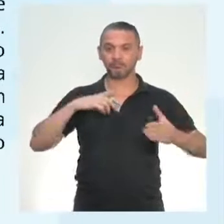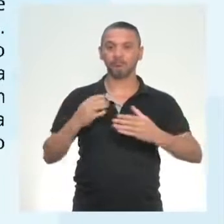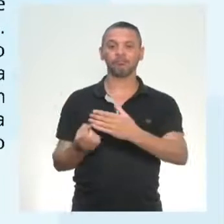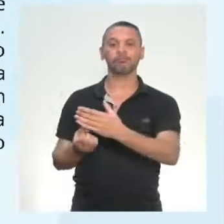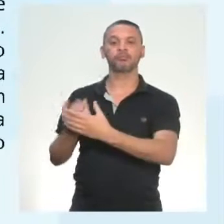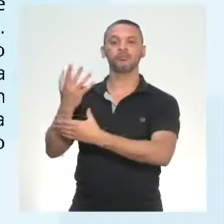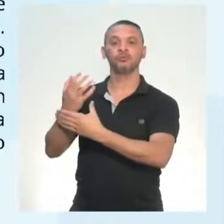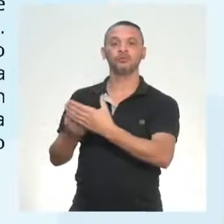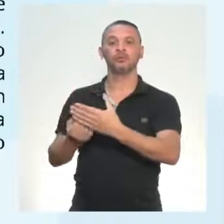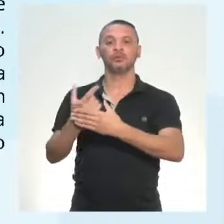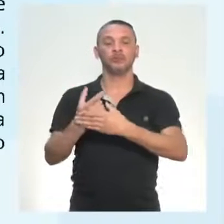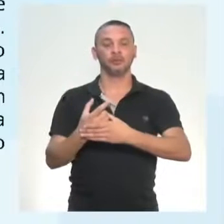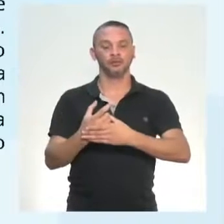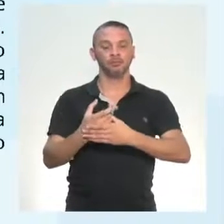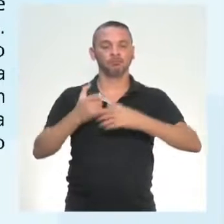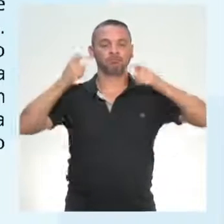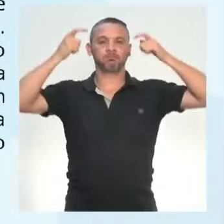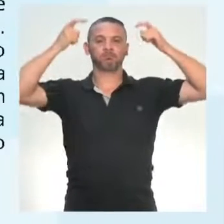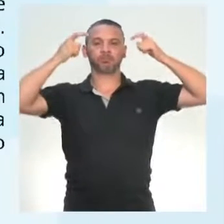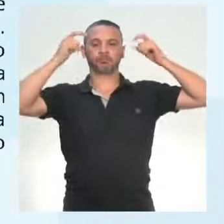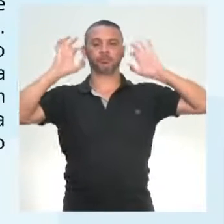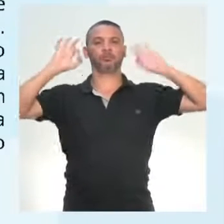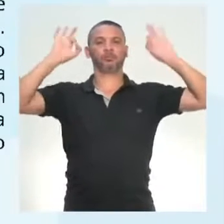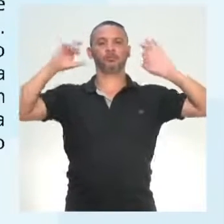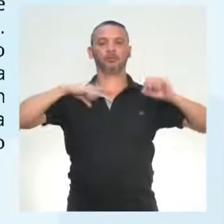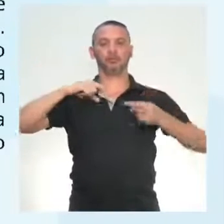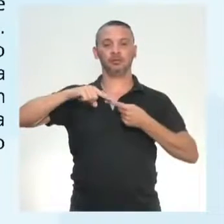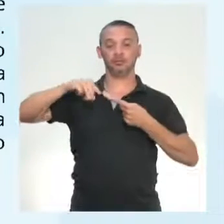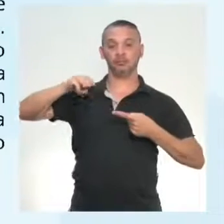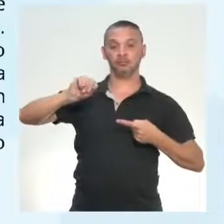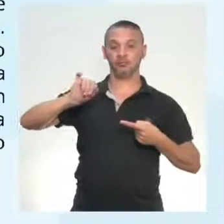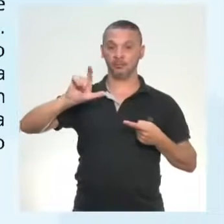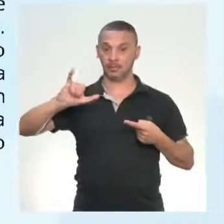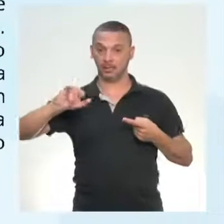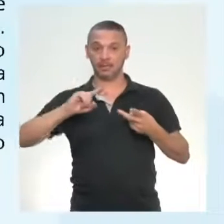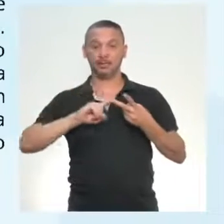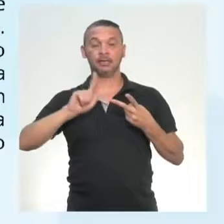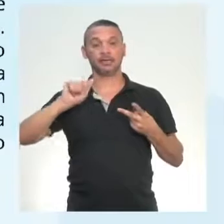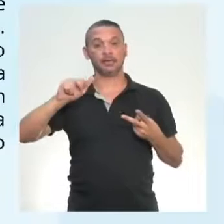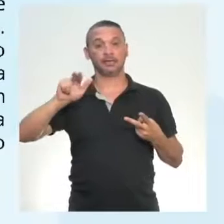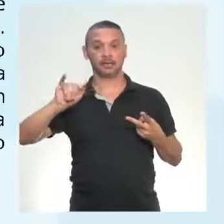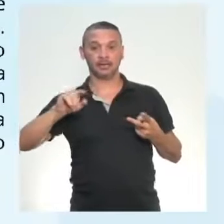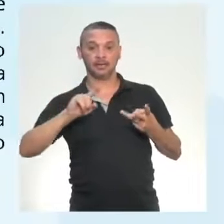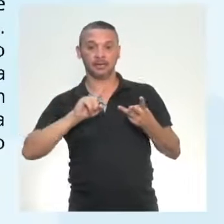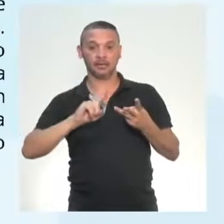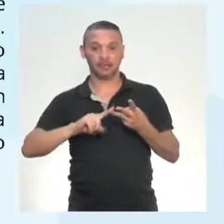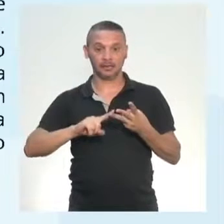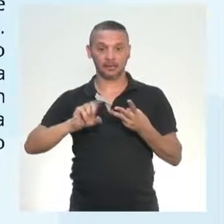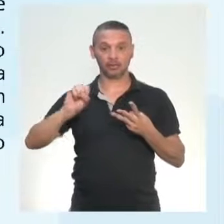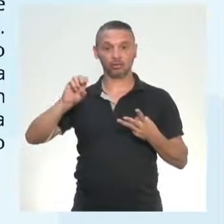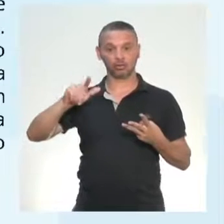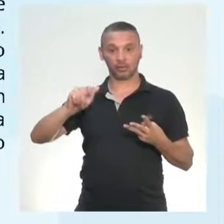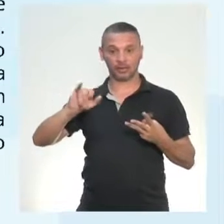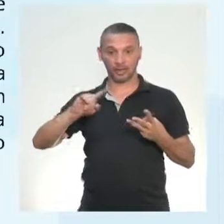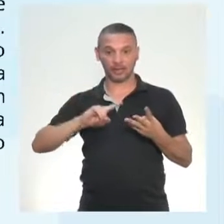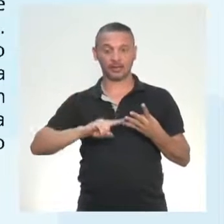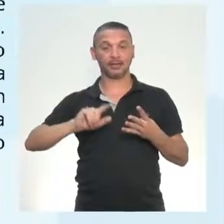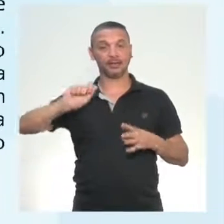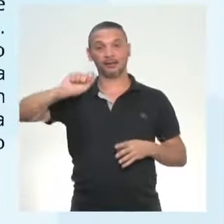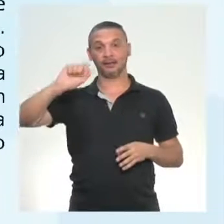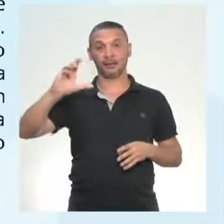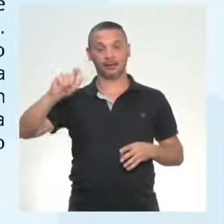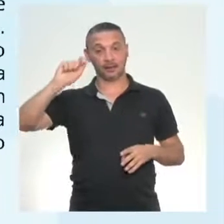se consolidaram os reinos de Mali, Gana, Songhai, na